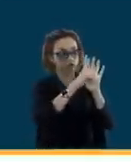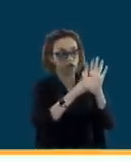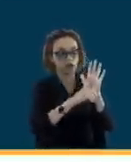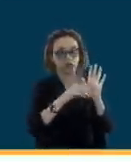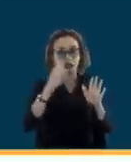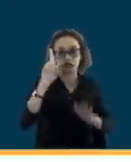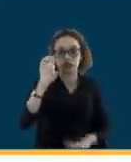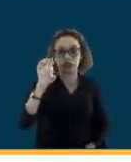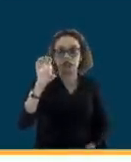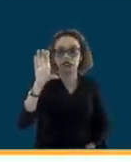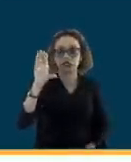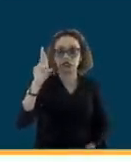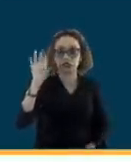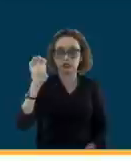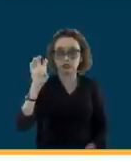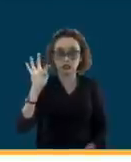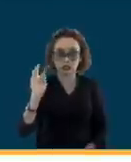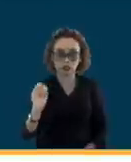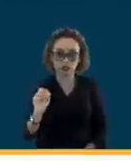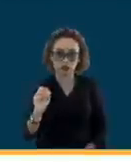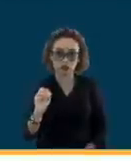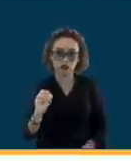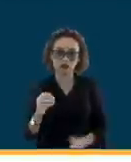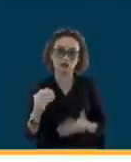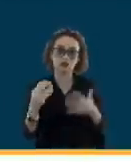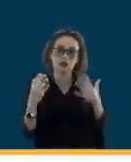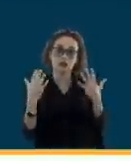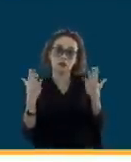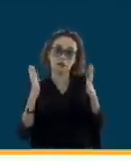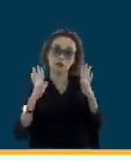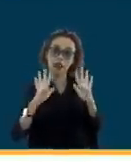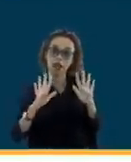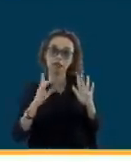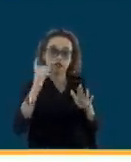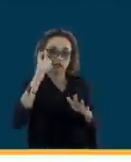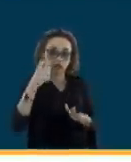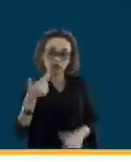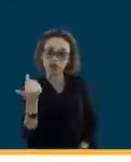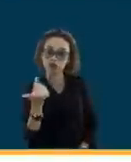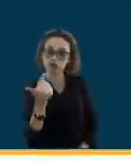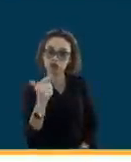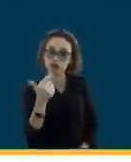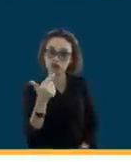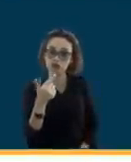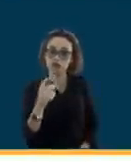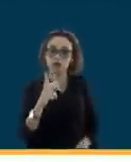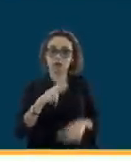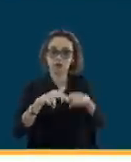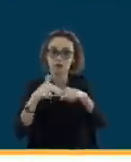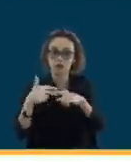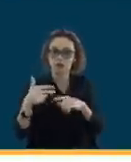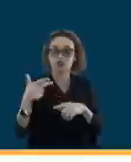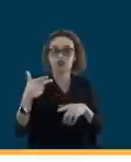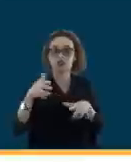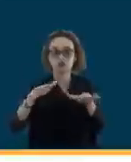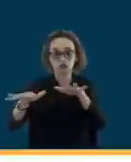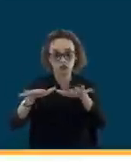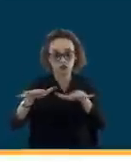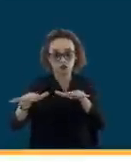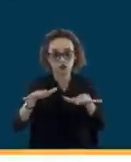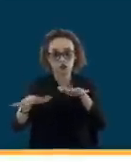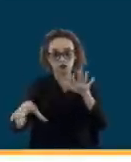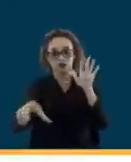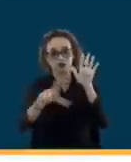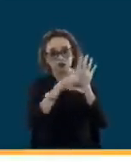do Executivo. Como não houve interesse, é daí que houve a mobilização. Só para a gente ter também uma